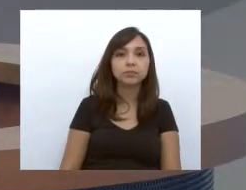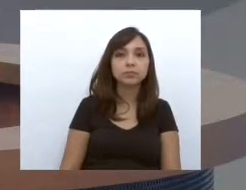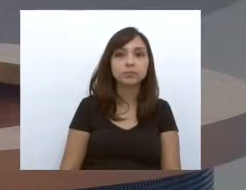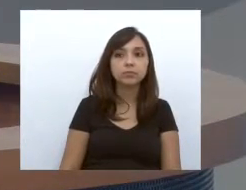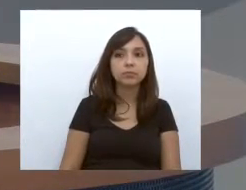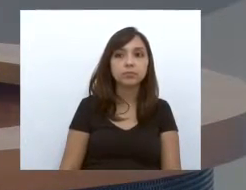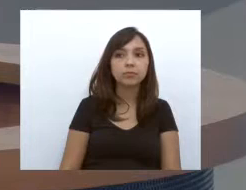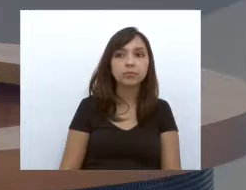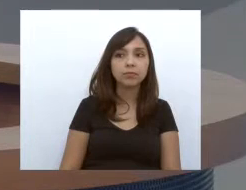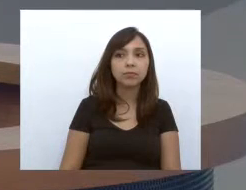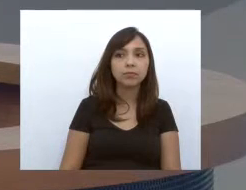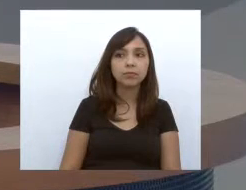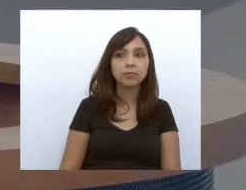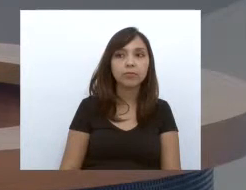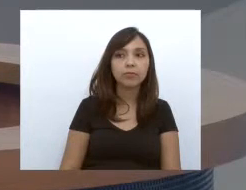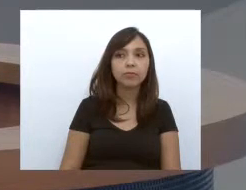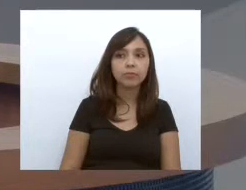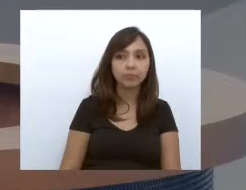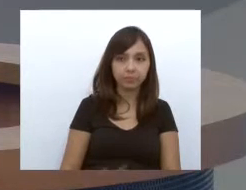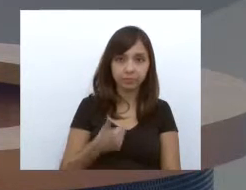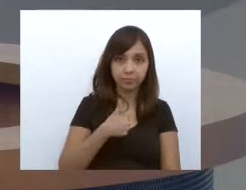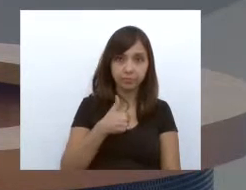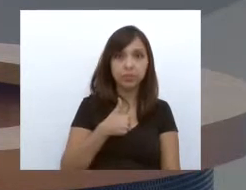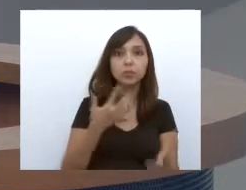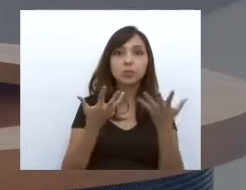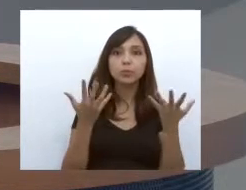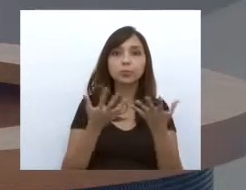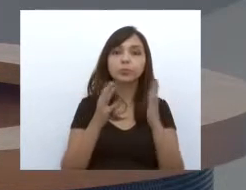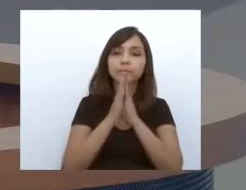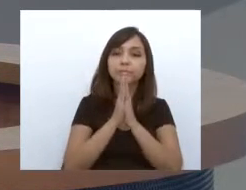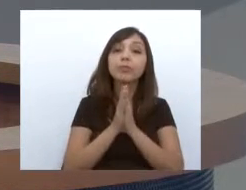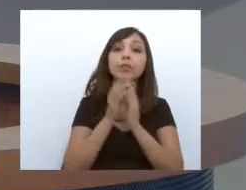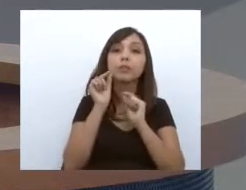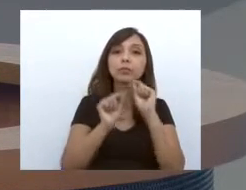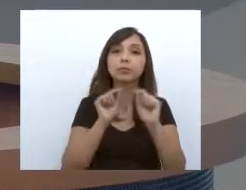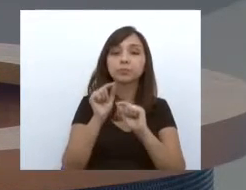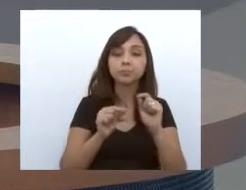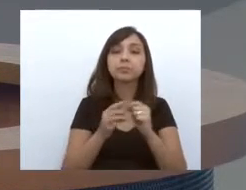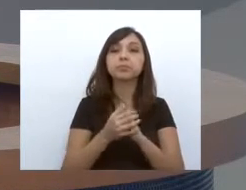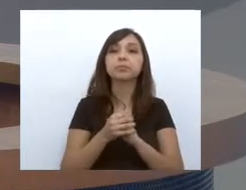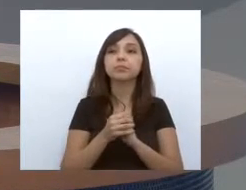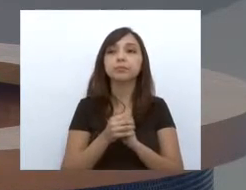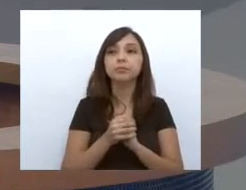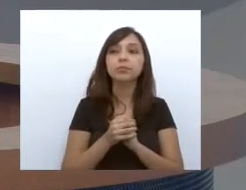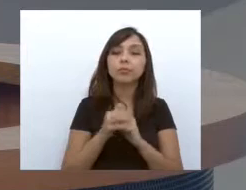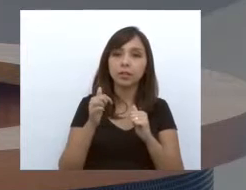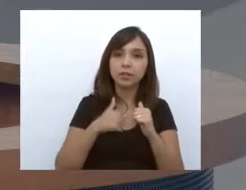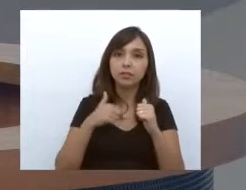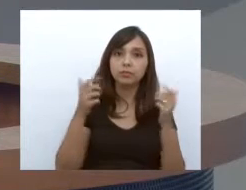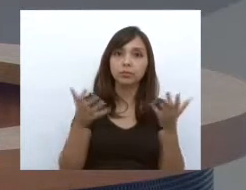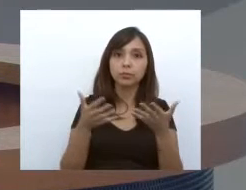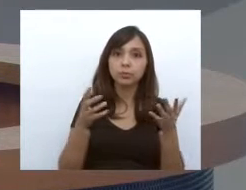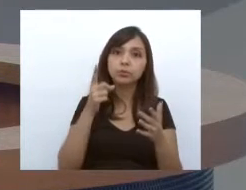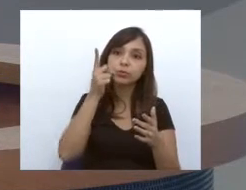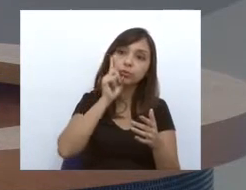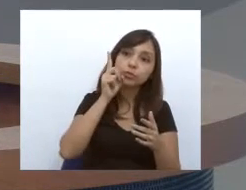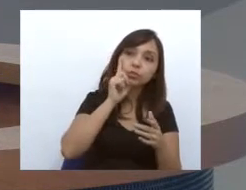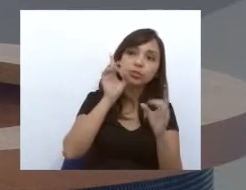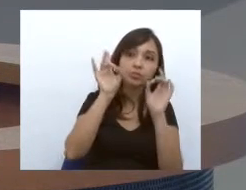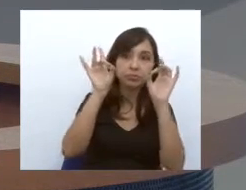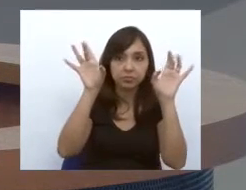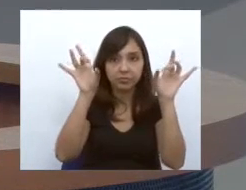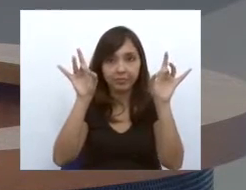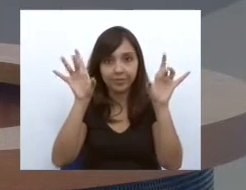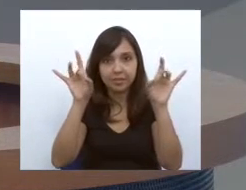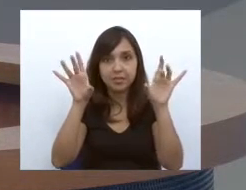vereador. A minha questão de ordem, senhor presidente, eu quero aqui primeiramente, como bem disse, hoje é um dia